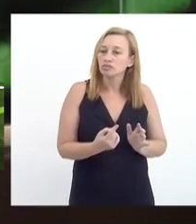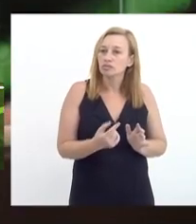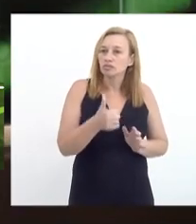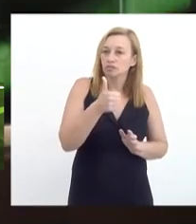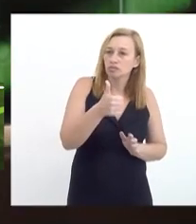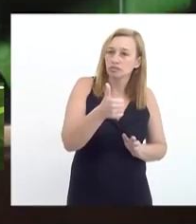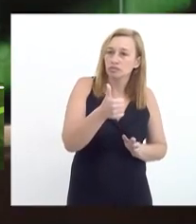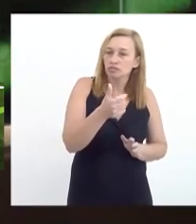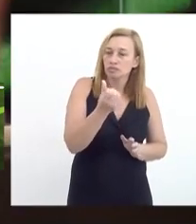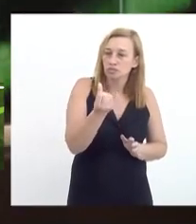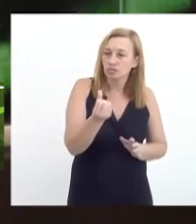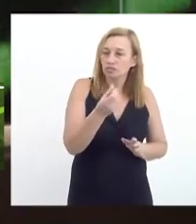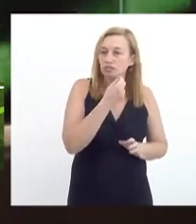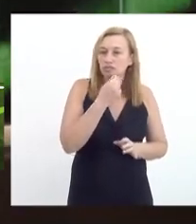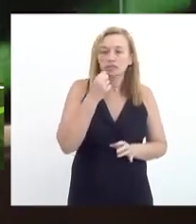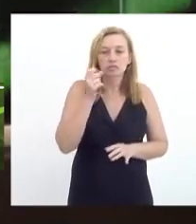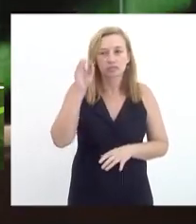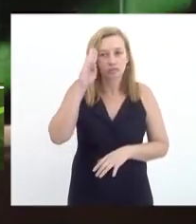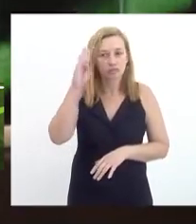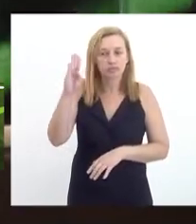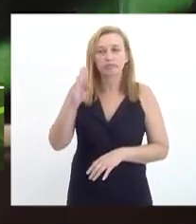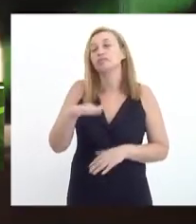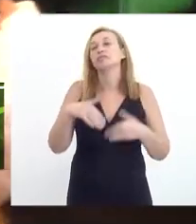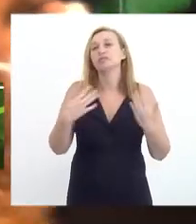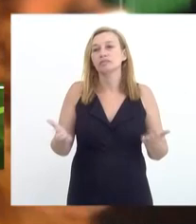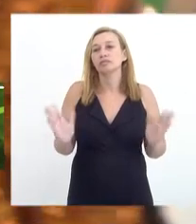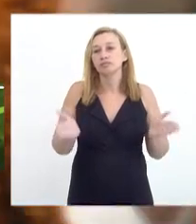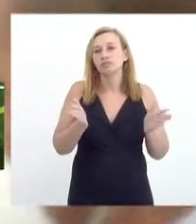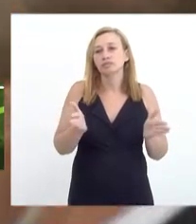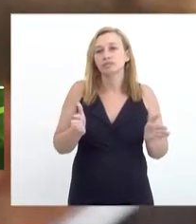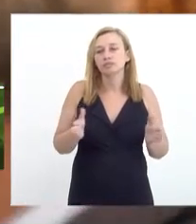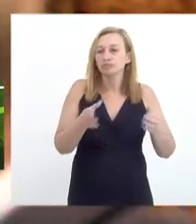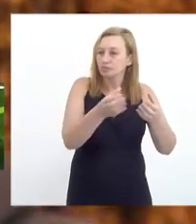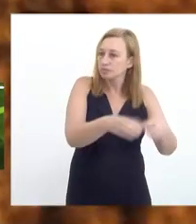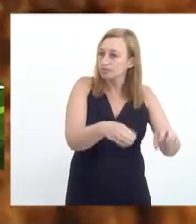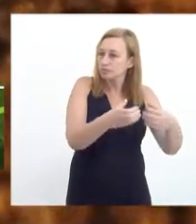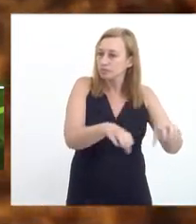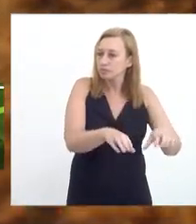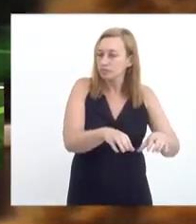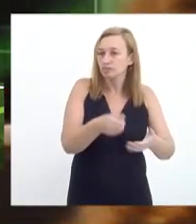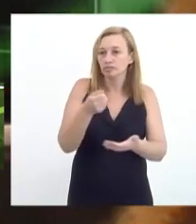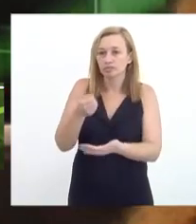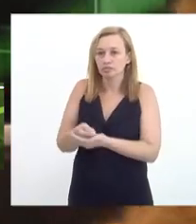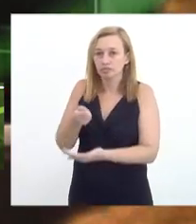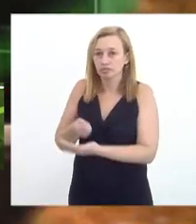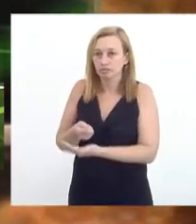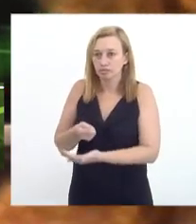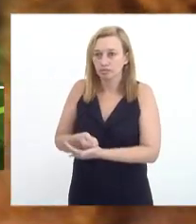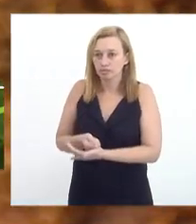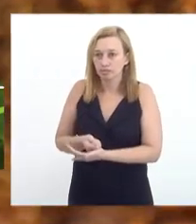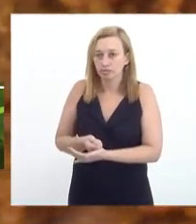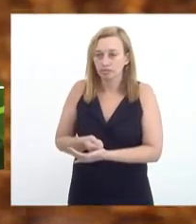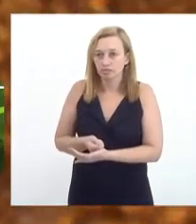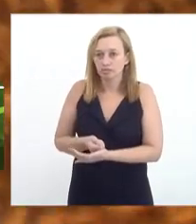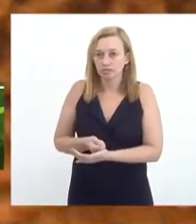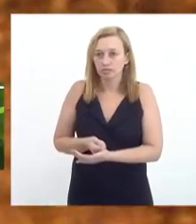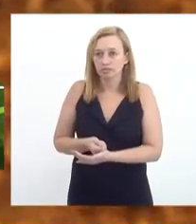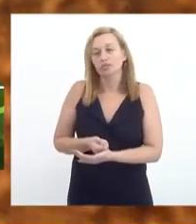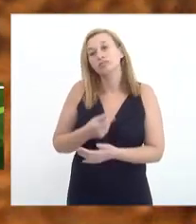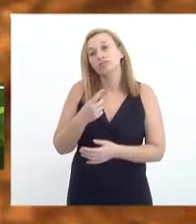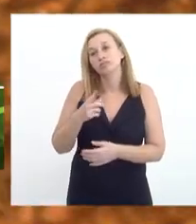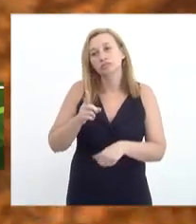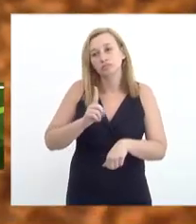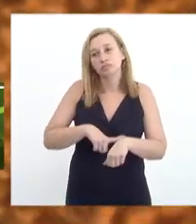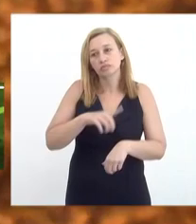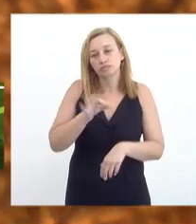setembro Isso que eu acho Que é o fundamental Agora Do concurso Da obrigação Tem a previsão A